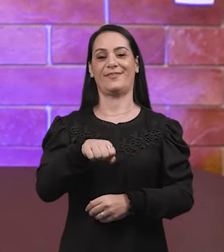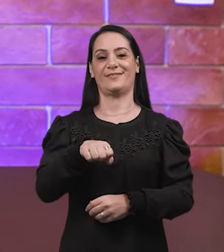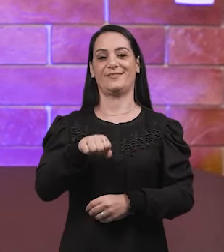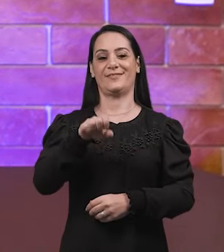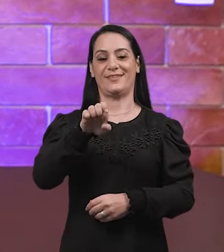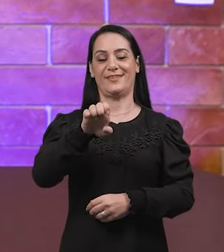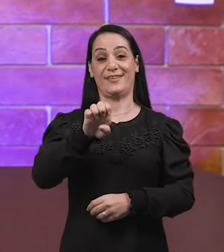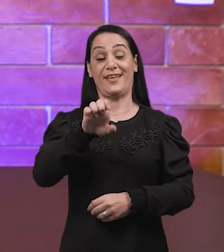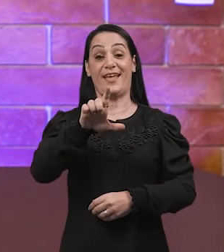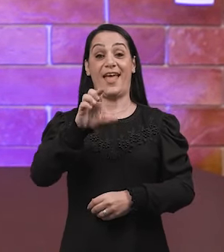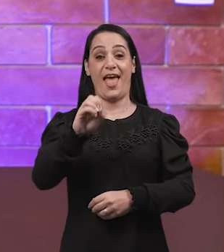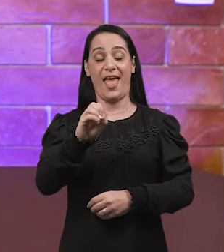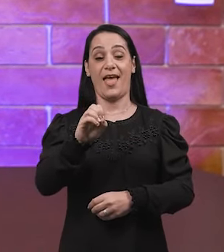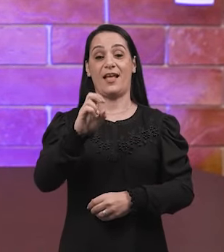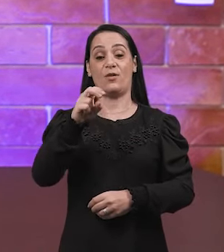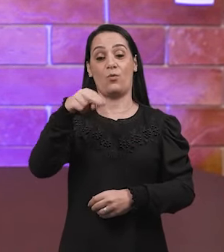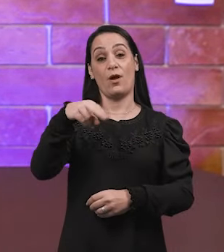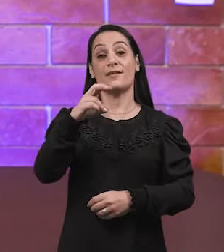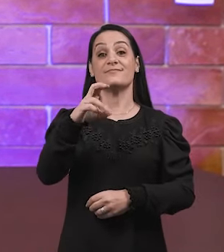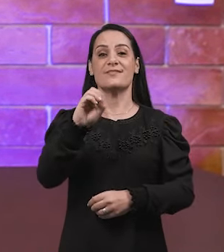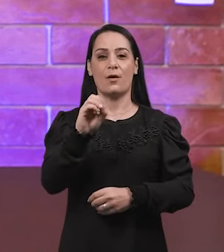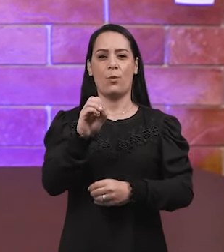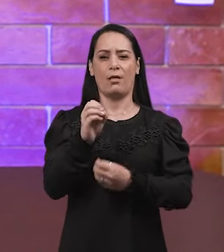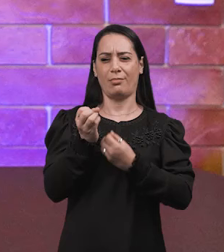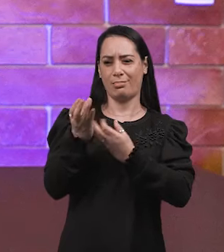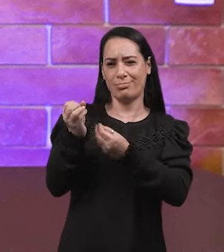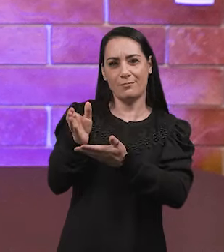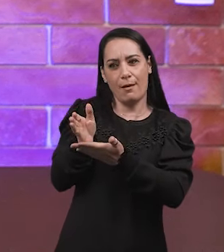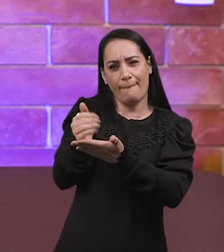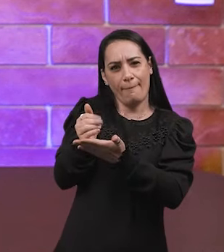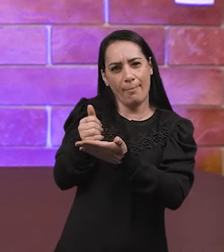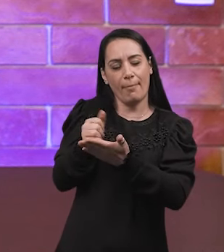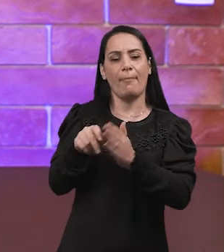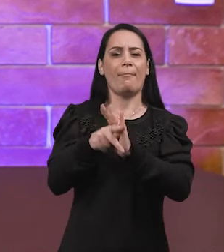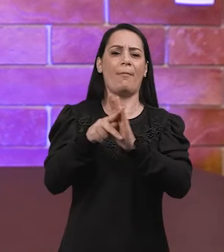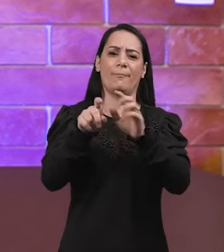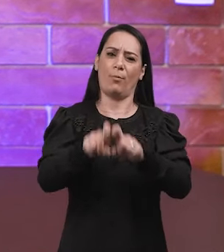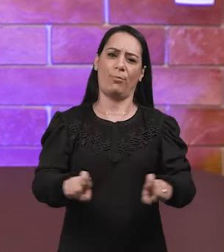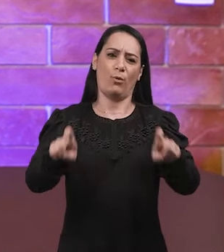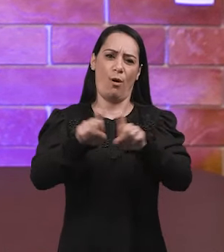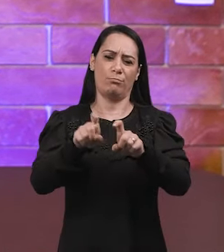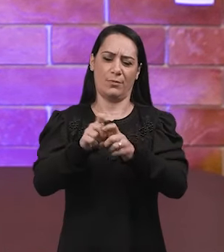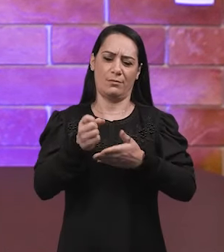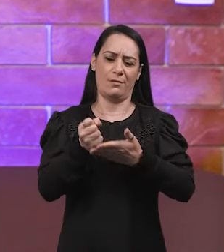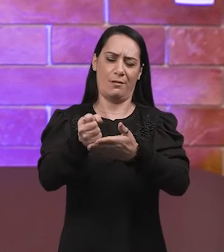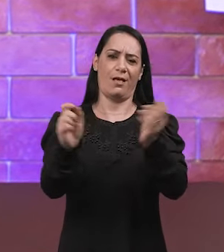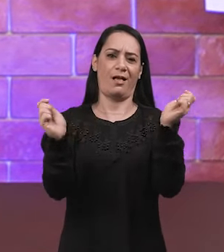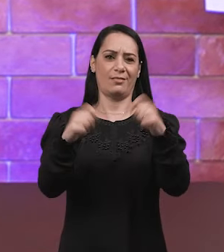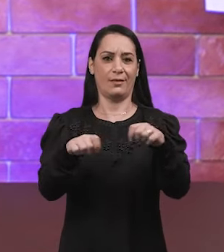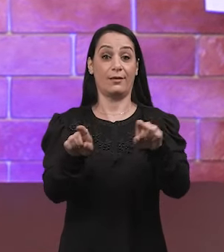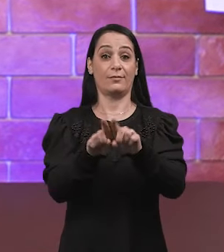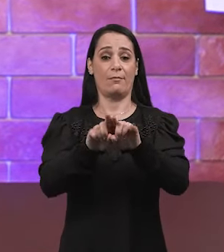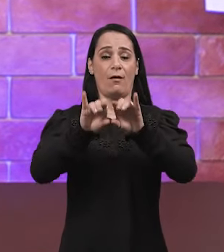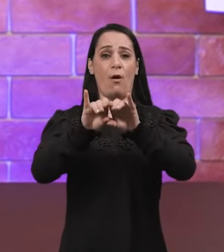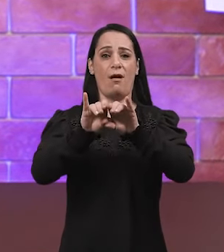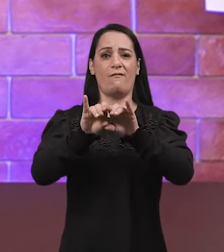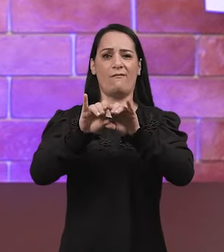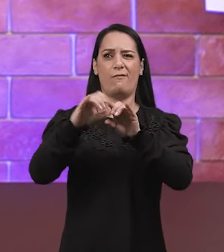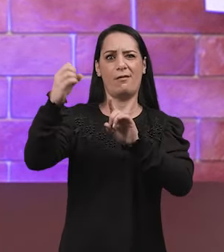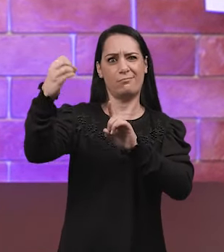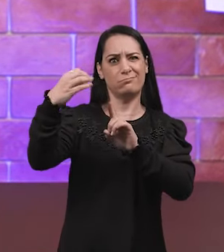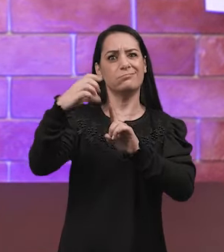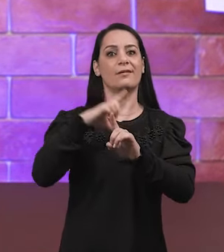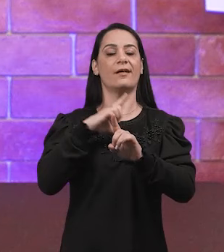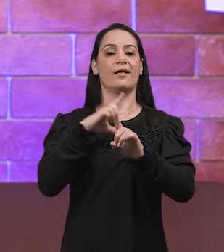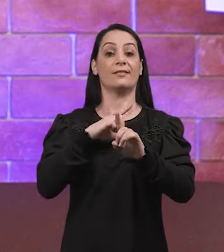Agora sim, o Elo M50 é um coletor de dados, mas pode ser entendido como um computador móvel, pois possui